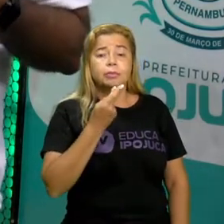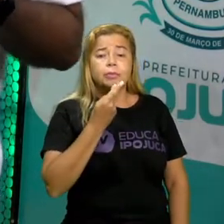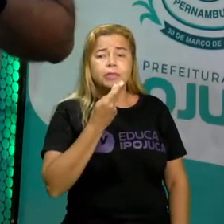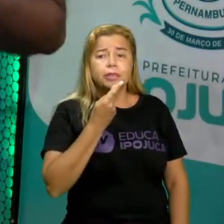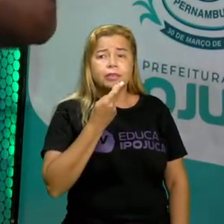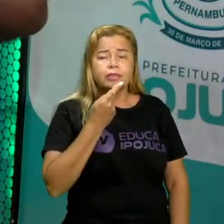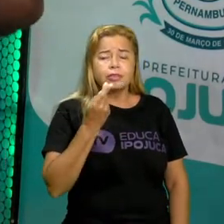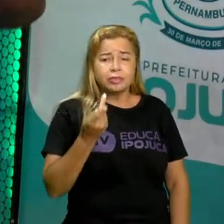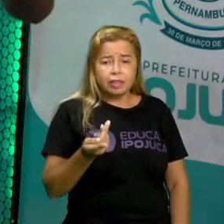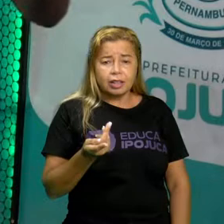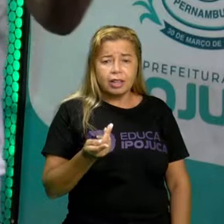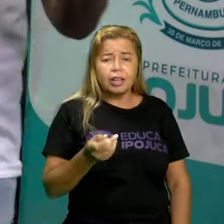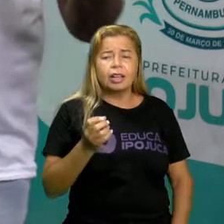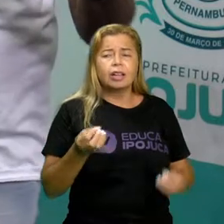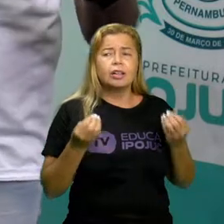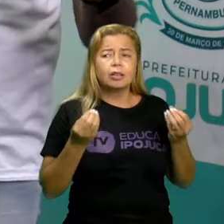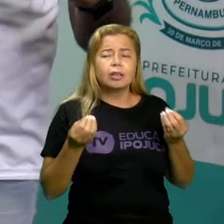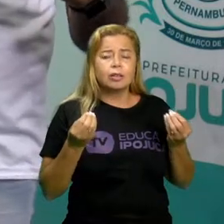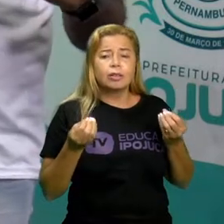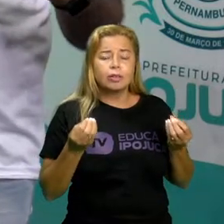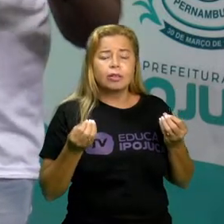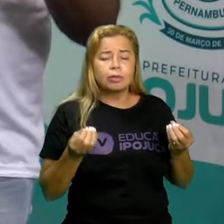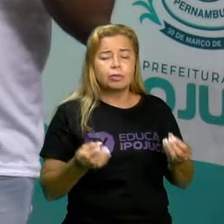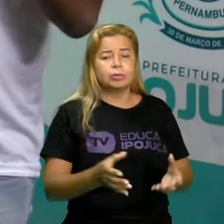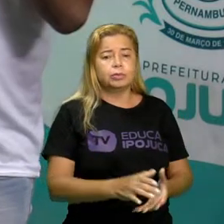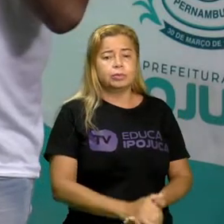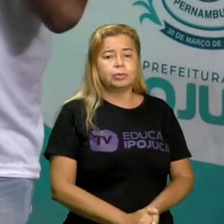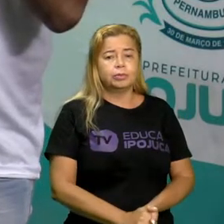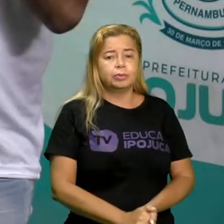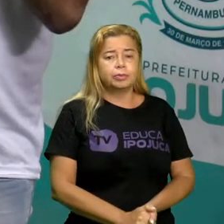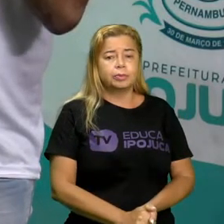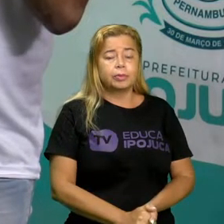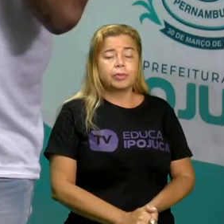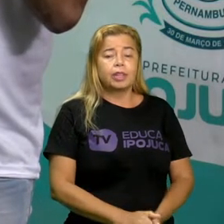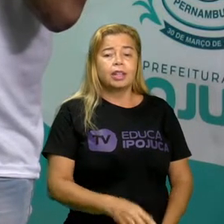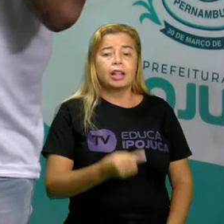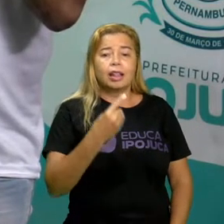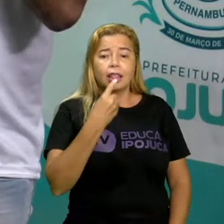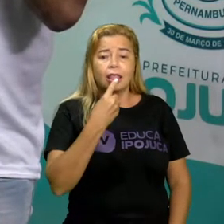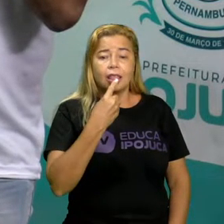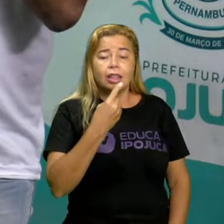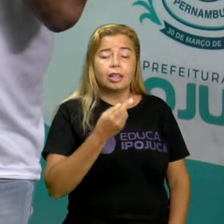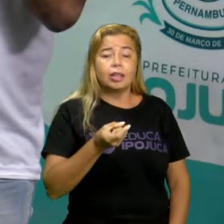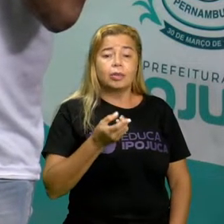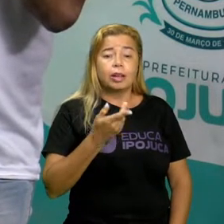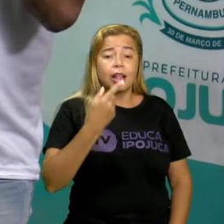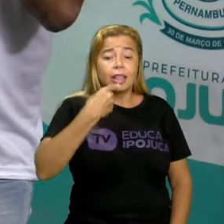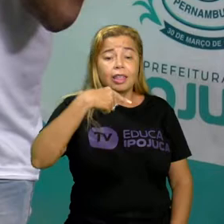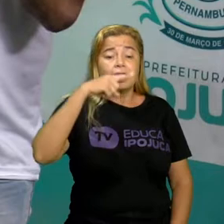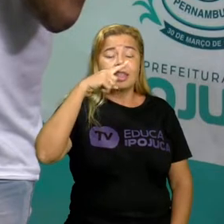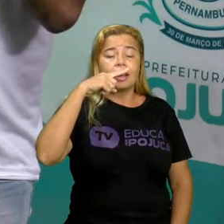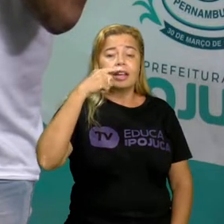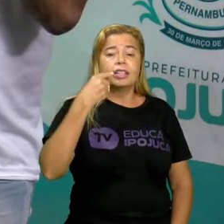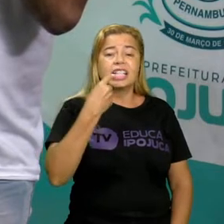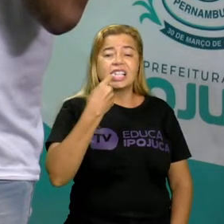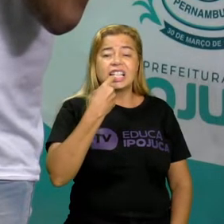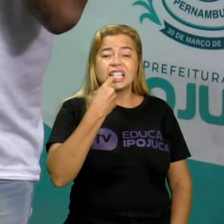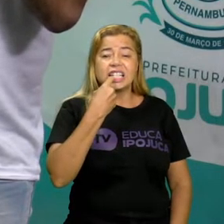assim, professor Leandro, um som linguodental? Você vai pegar a língua e vai colocar aqui atrás do